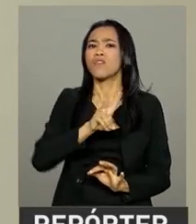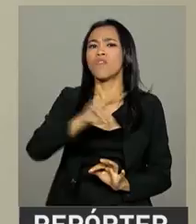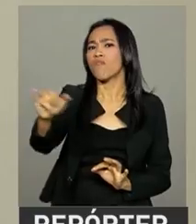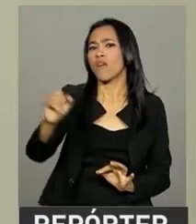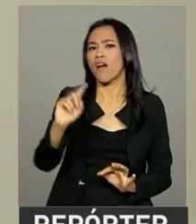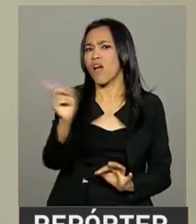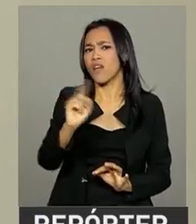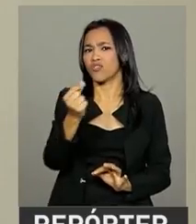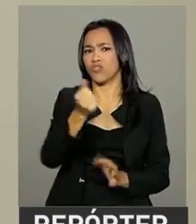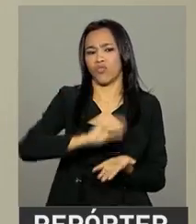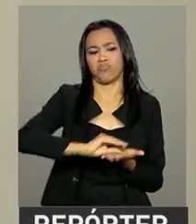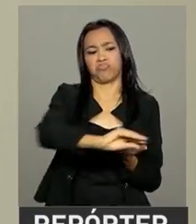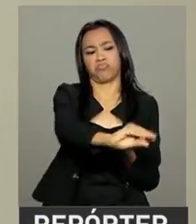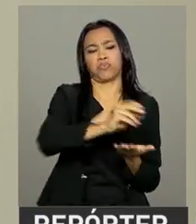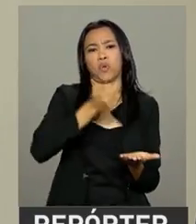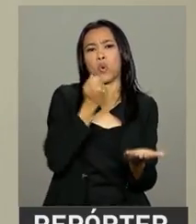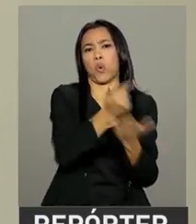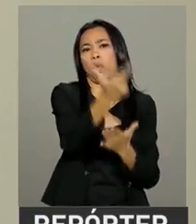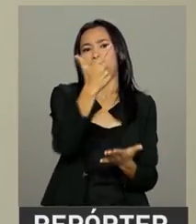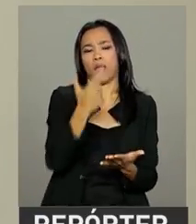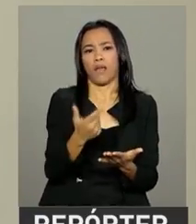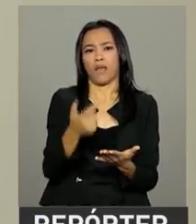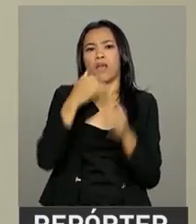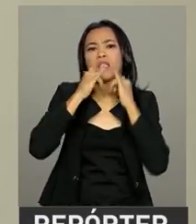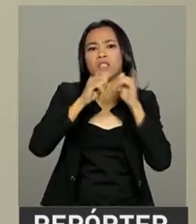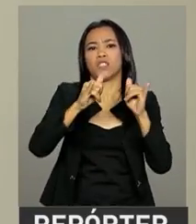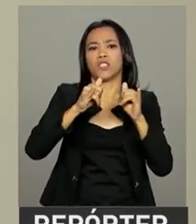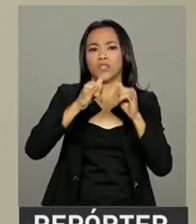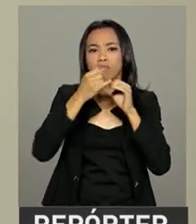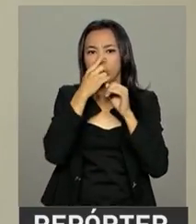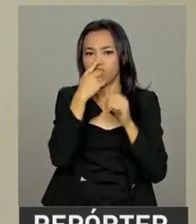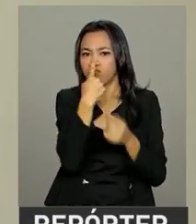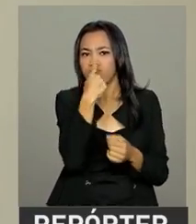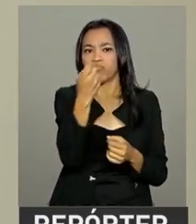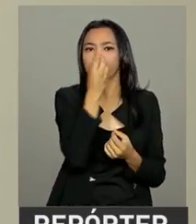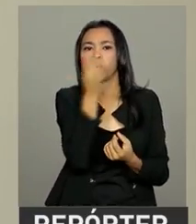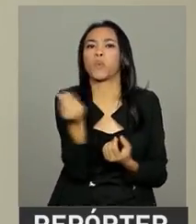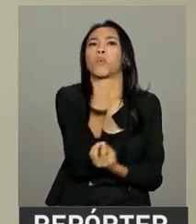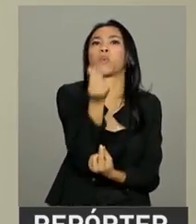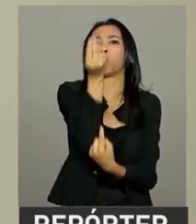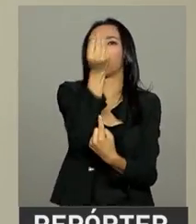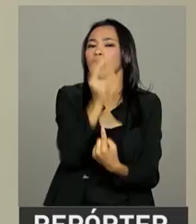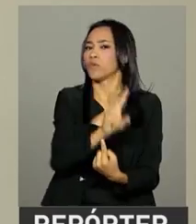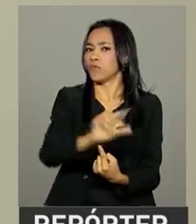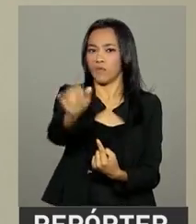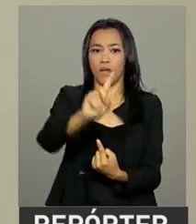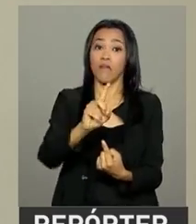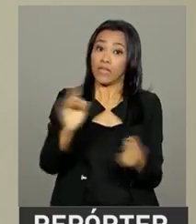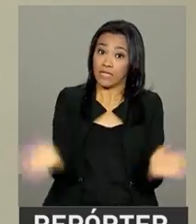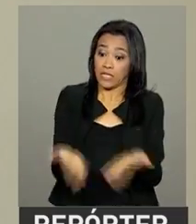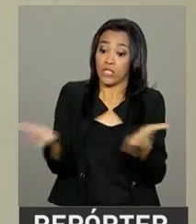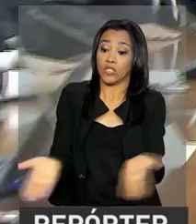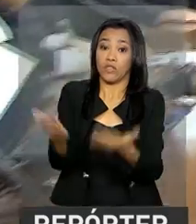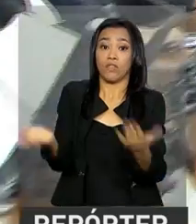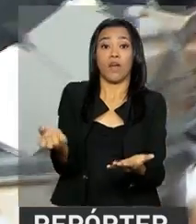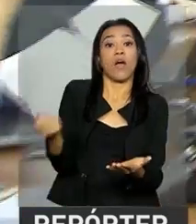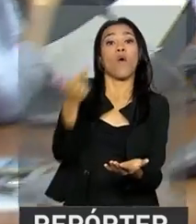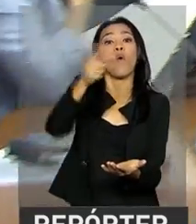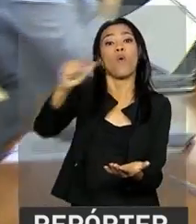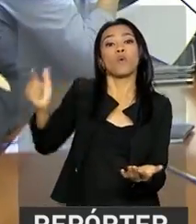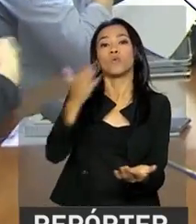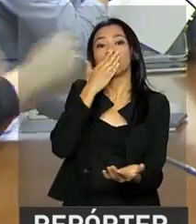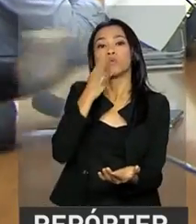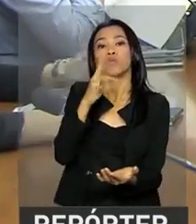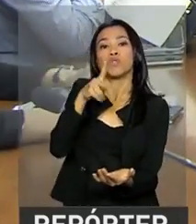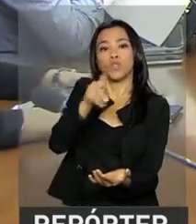financiar mais energias poluentes e que vai financiar e incentivar energias renováveis nesta